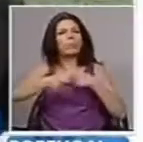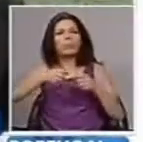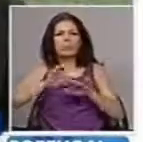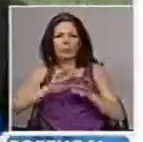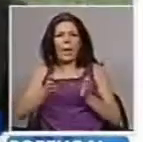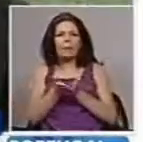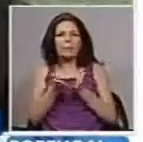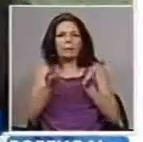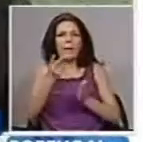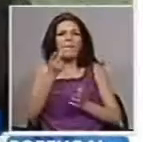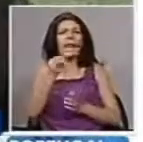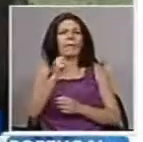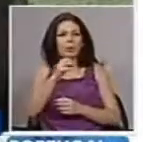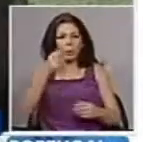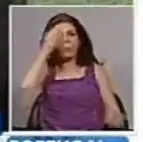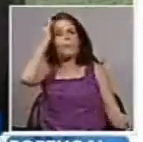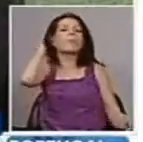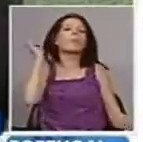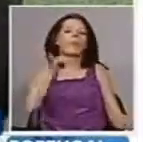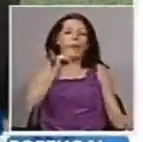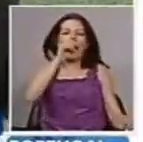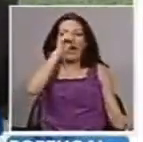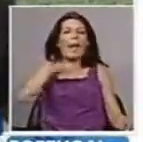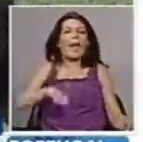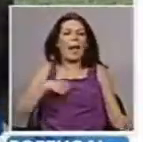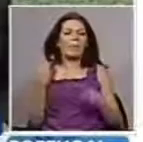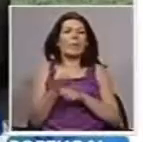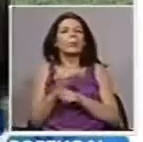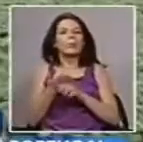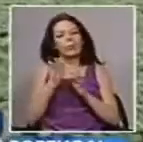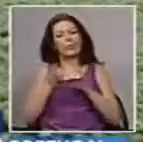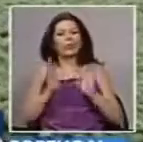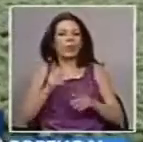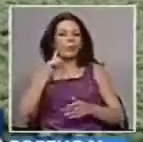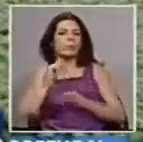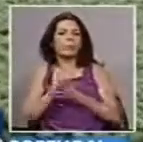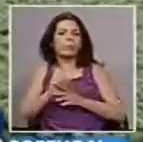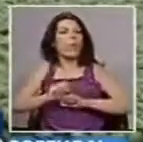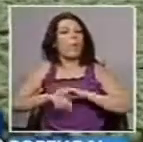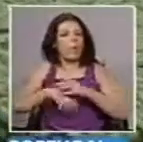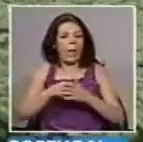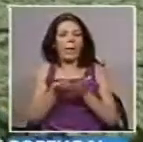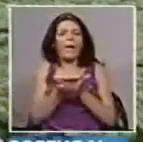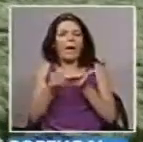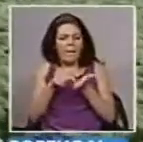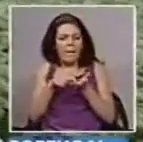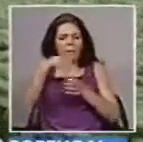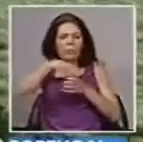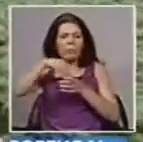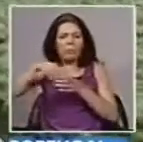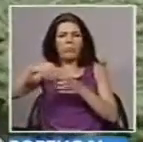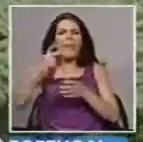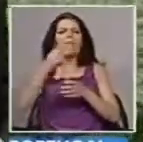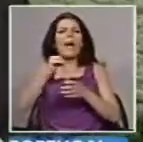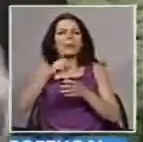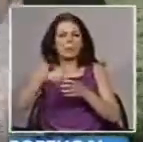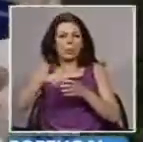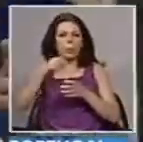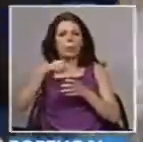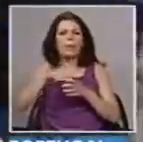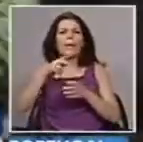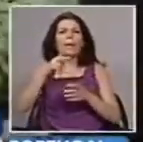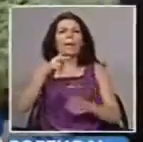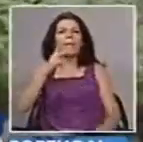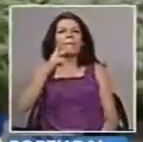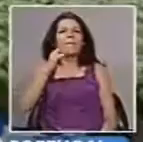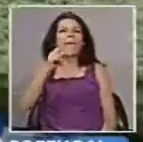vasos. As ervas aromáticas estão na moda e os vasinhos que aqui são semeados de ervas aromáticas em